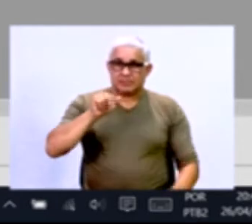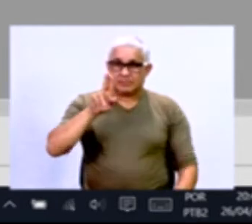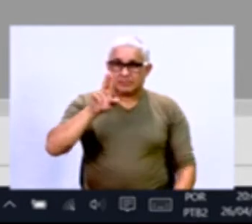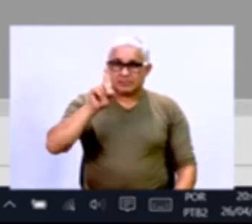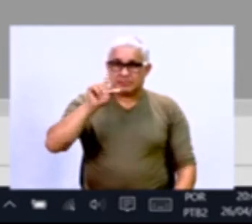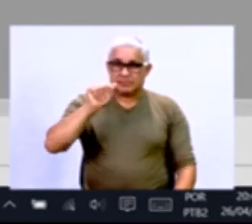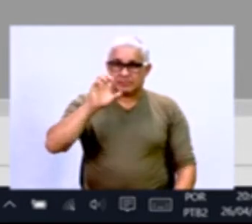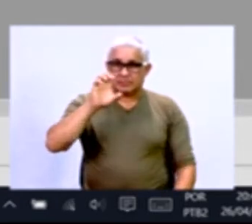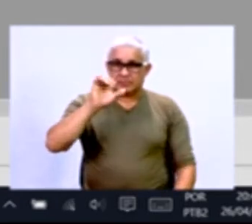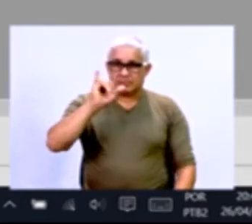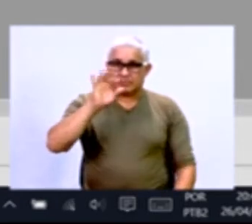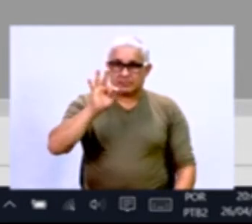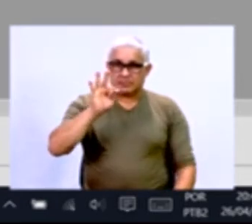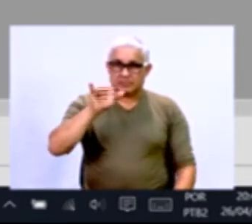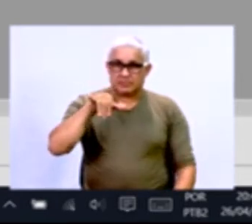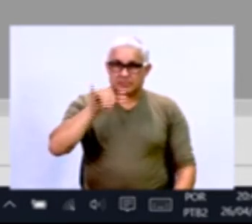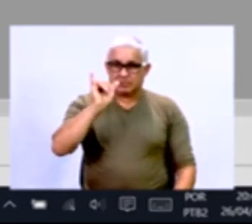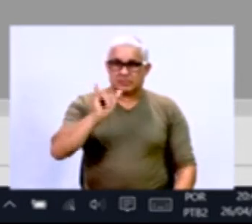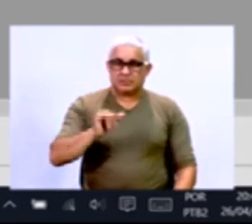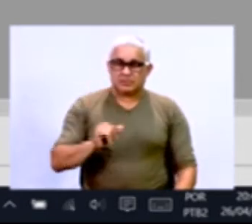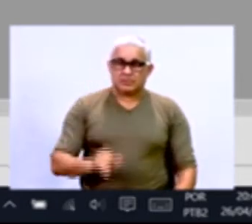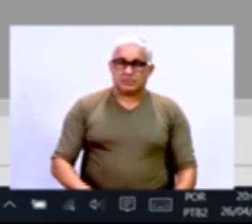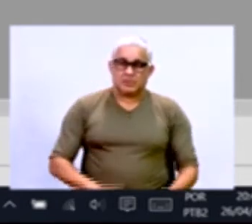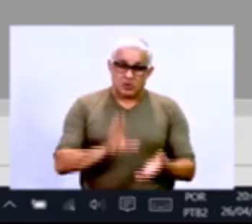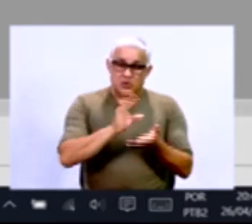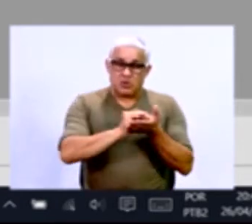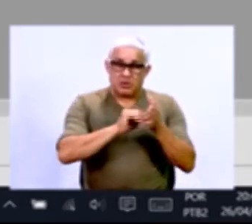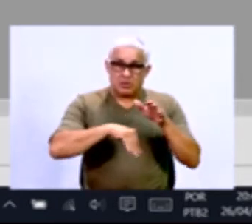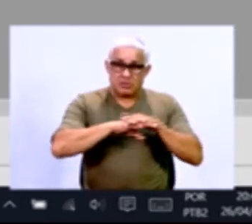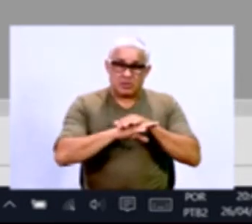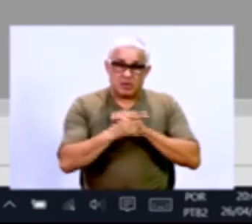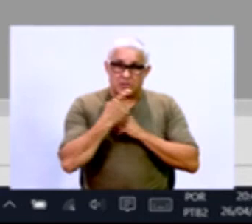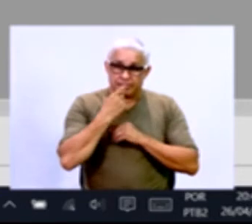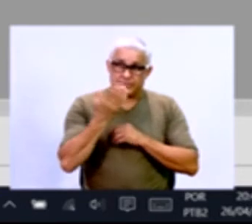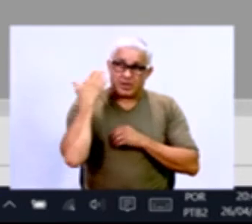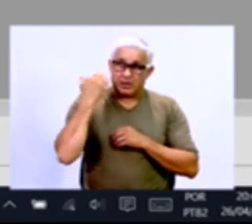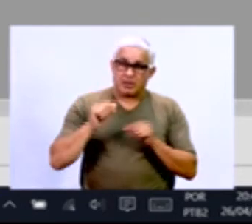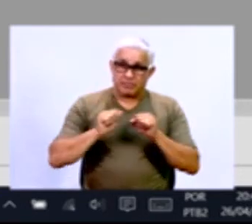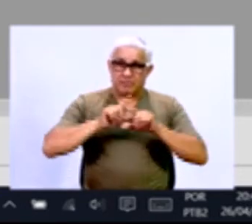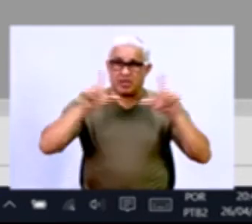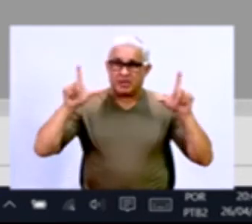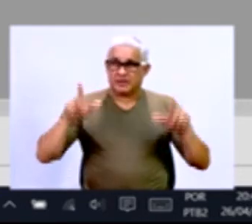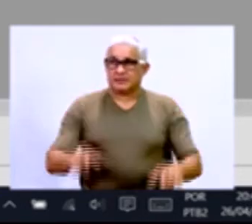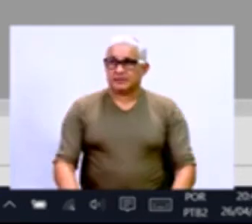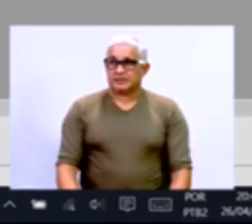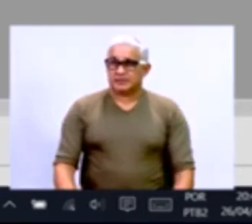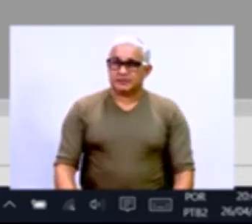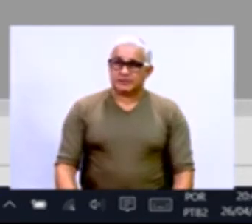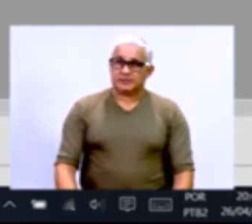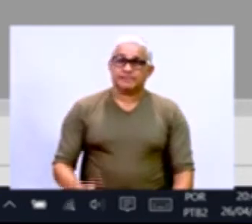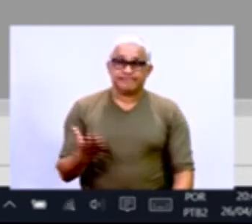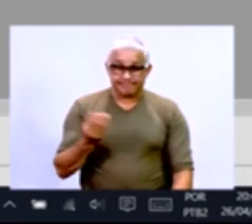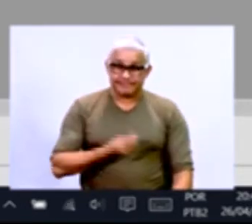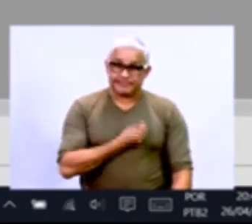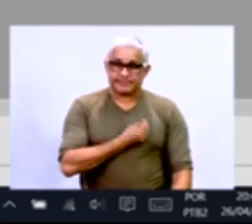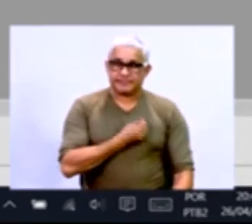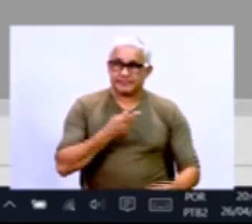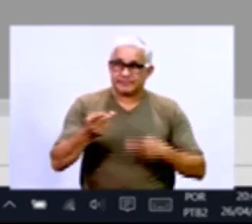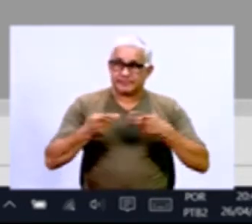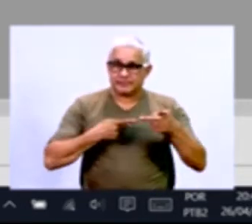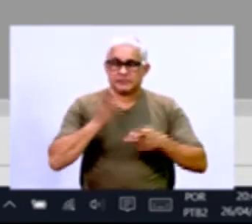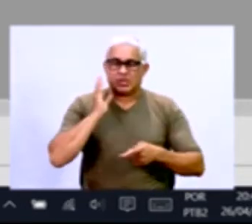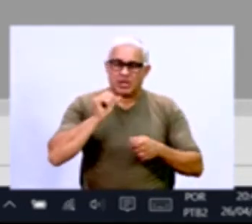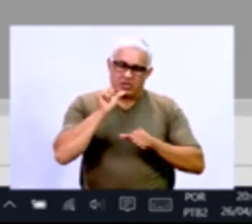Então, projeto de áudio, foi esse que eu acabei de gravar. Venho aqui no abrir. Tá aqui o meu projeto, já fiz